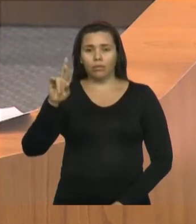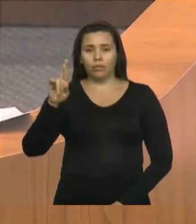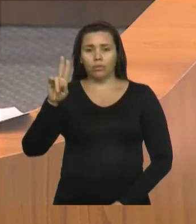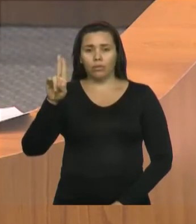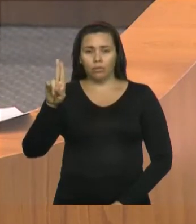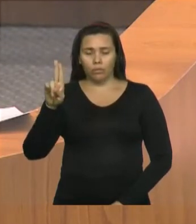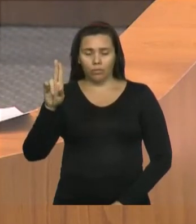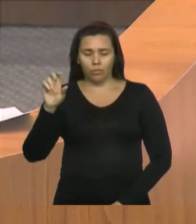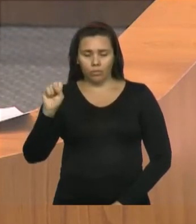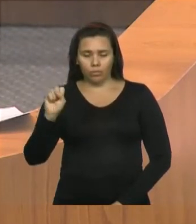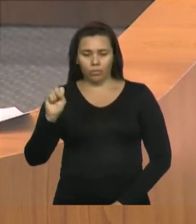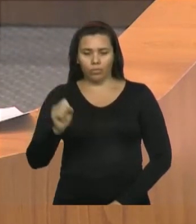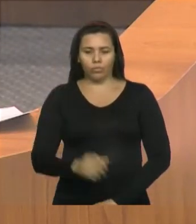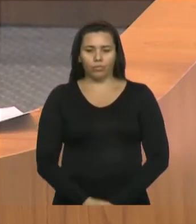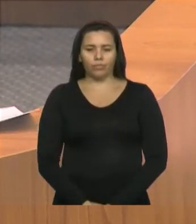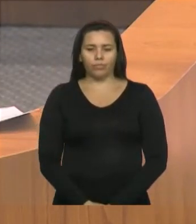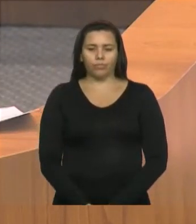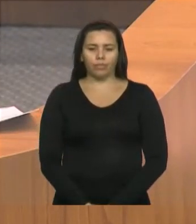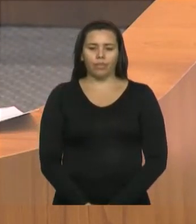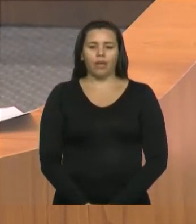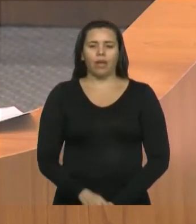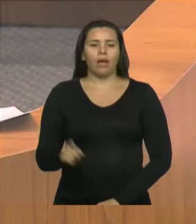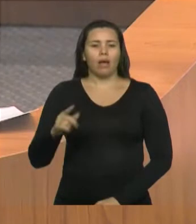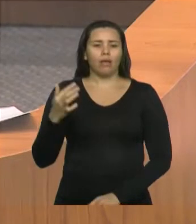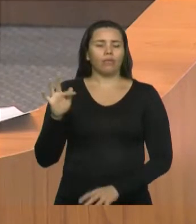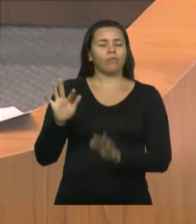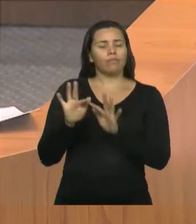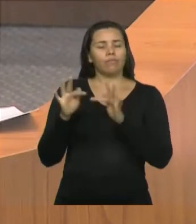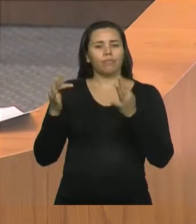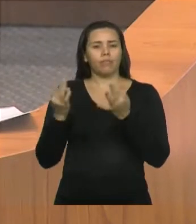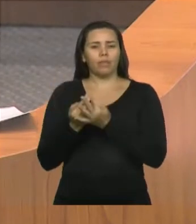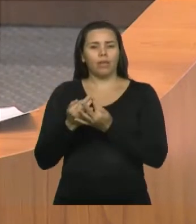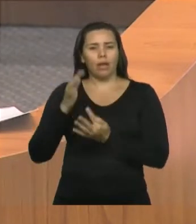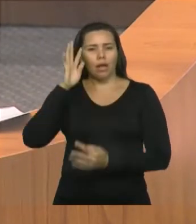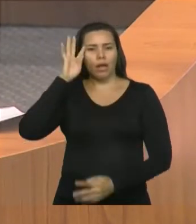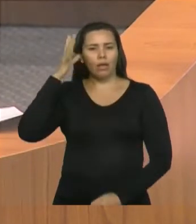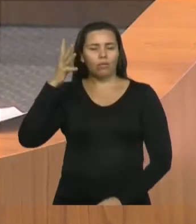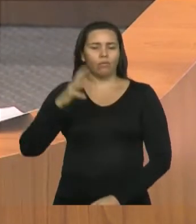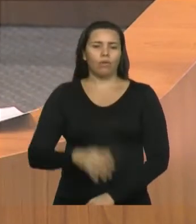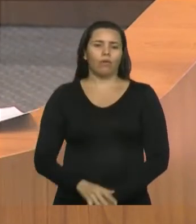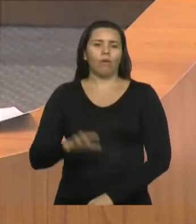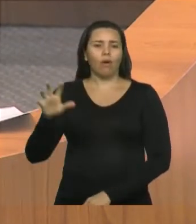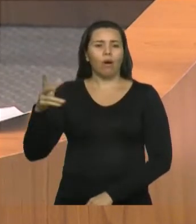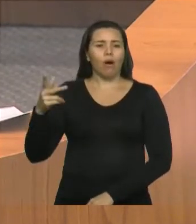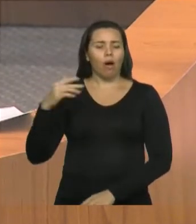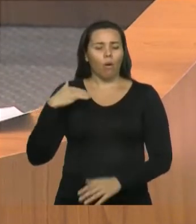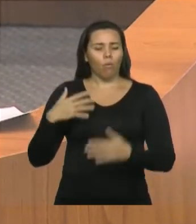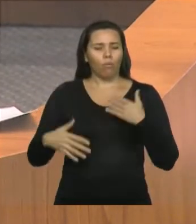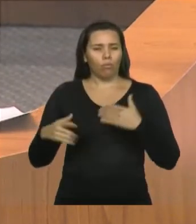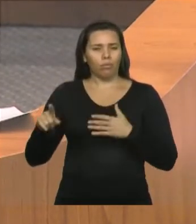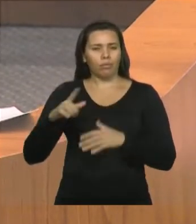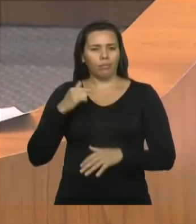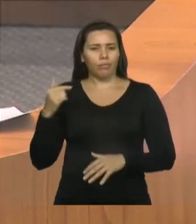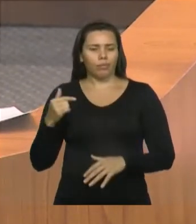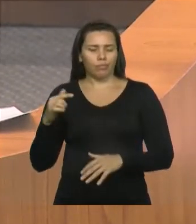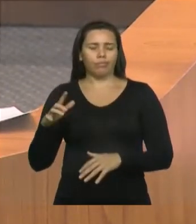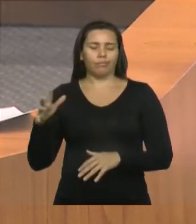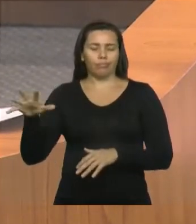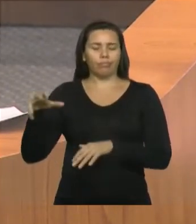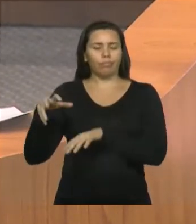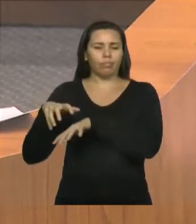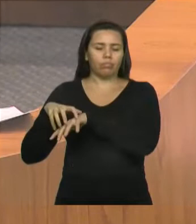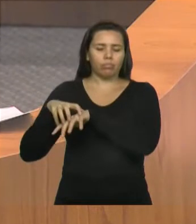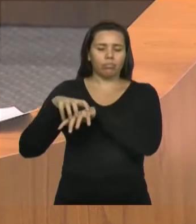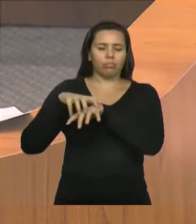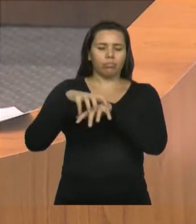no cemitério João Germano. E a cidade toda, a nossa cidade, está de luto.